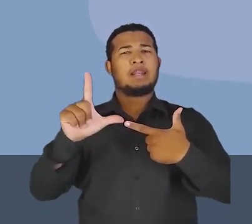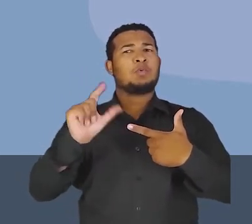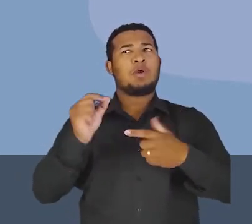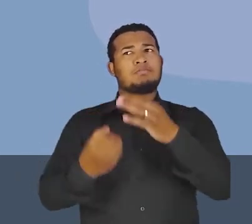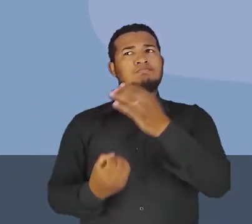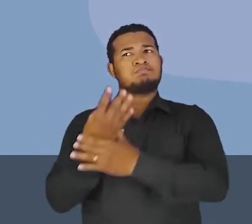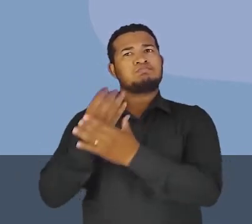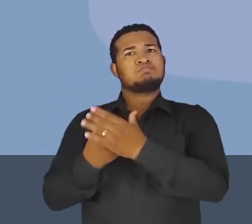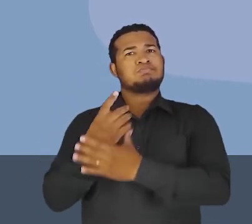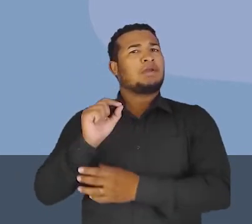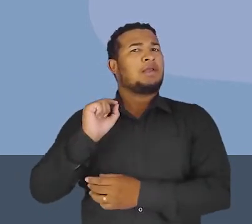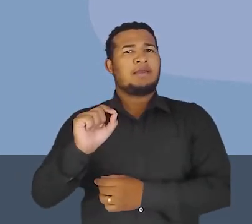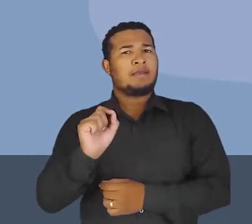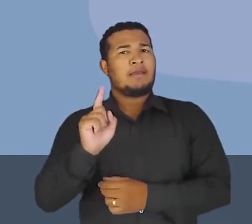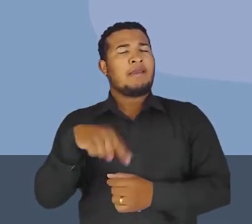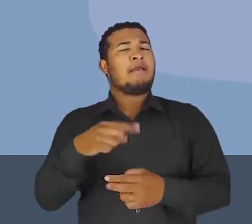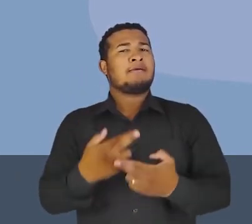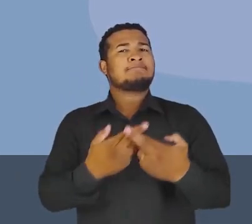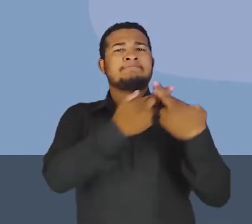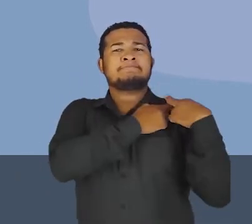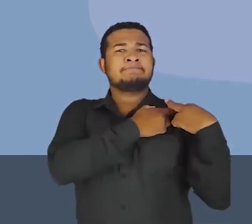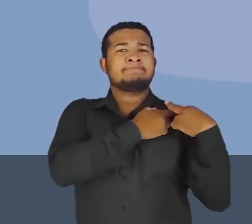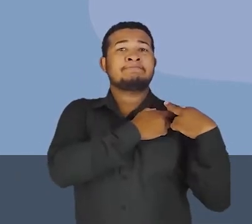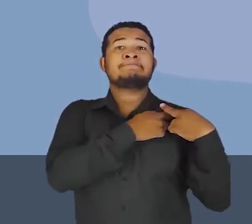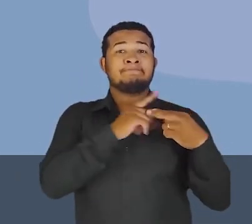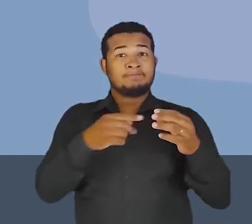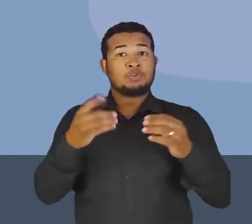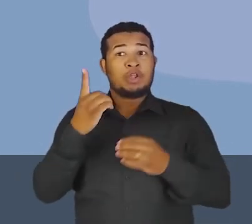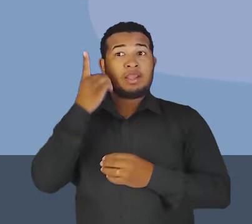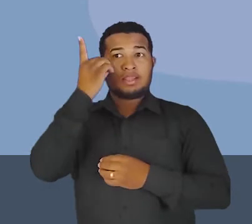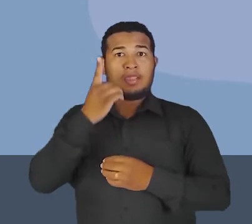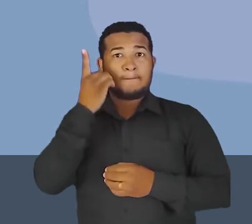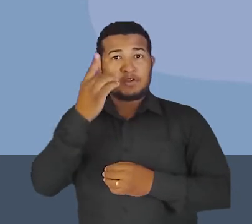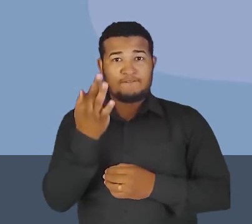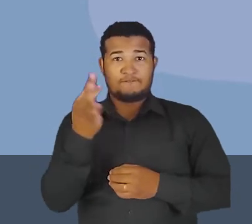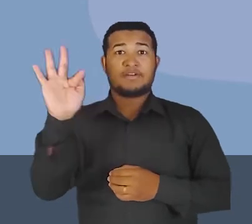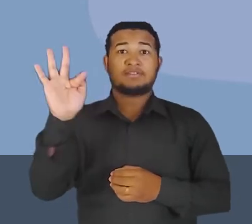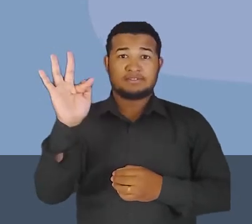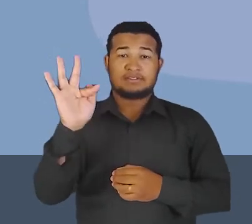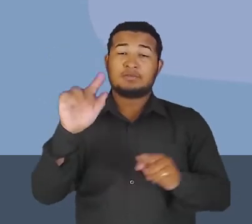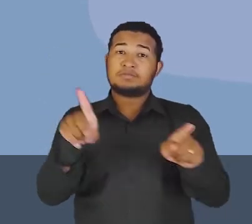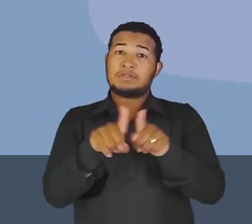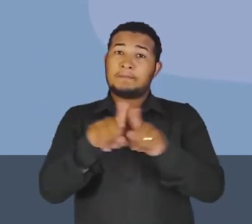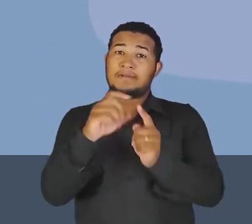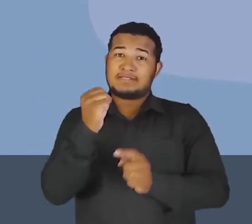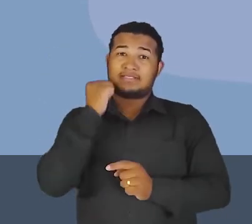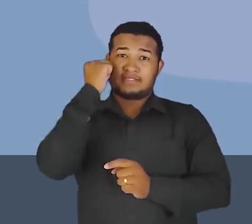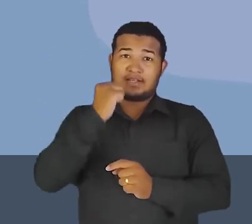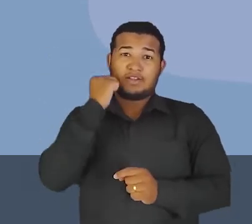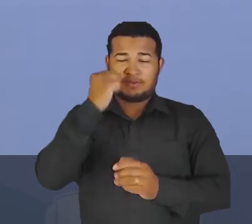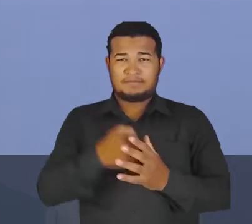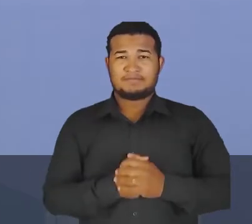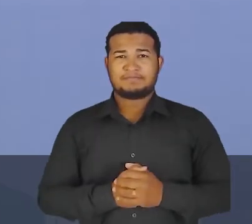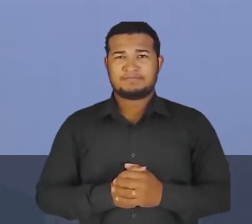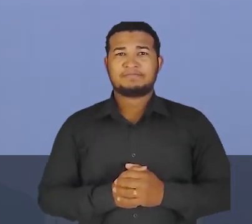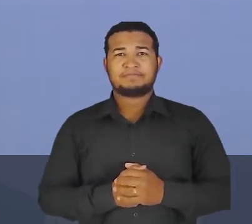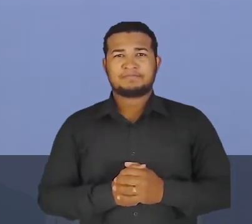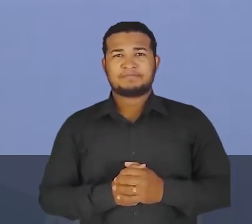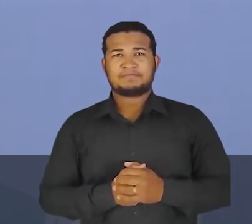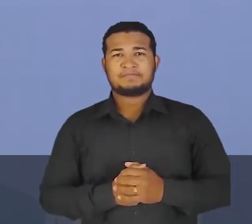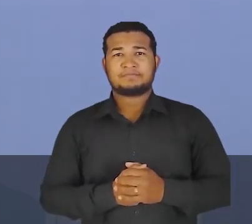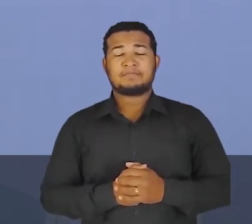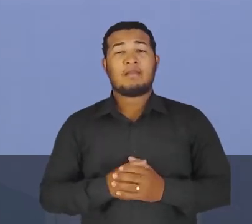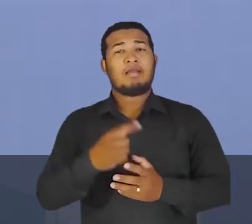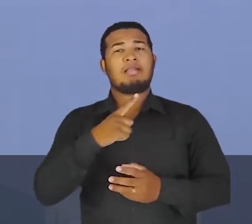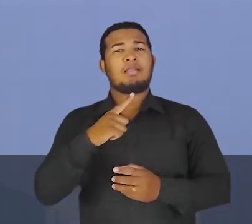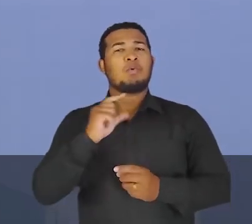leis na esfera federal? São os deputados federais e senadores. Quer ver? Volta aqui comigo. A gente